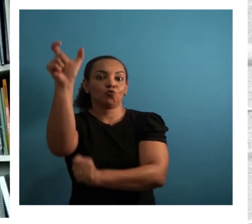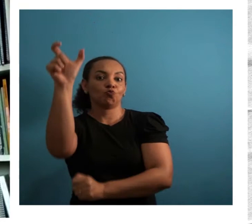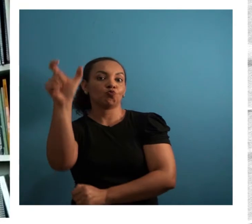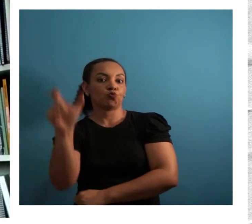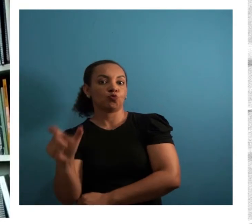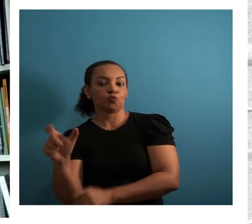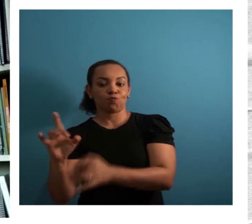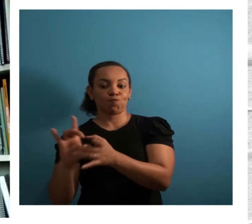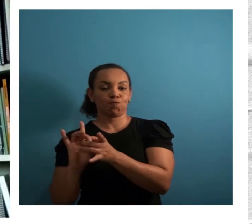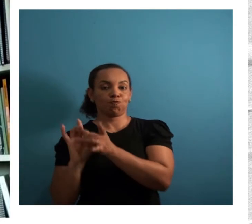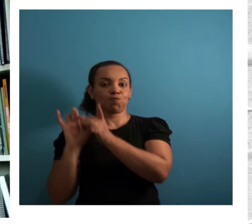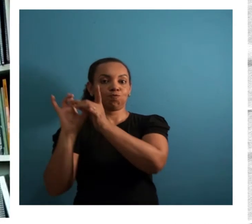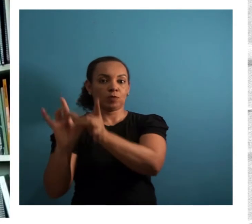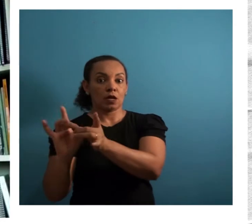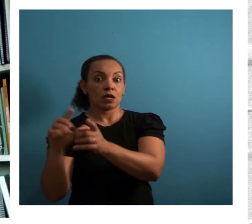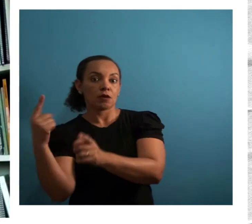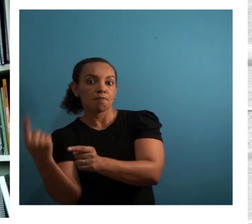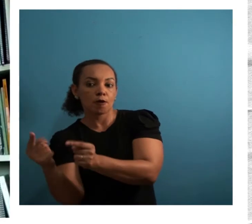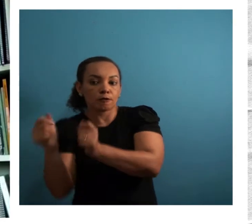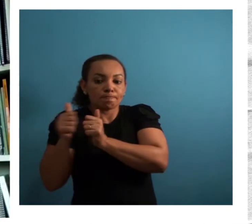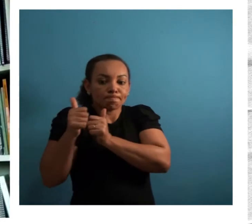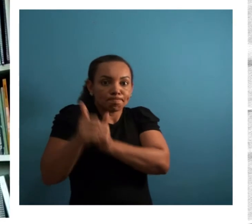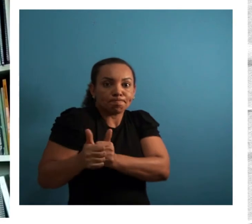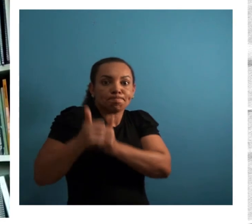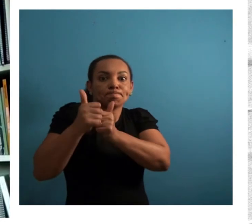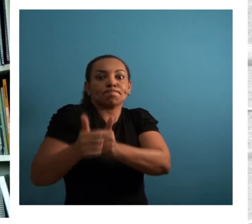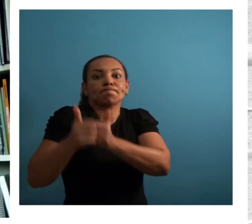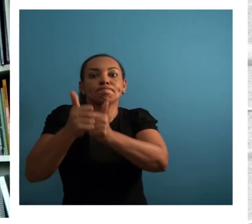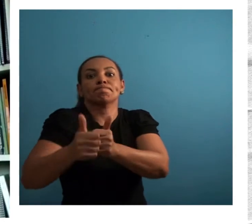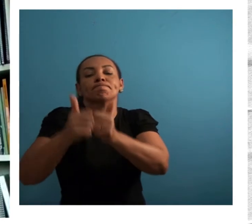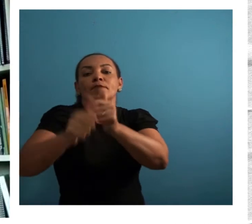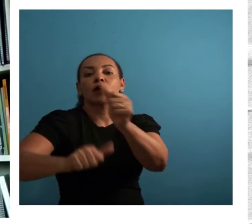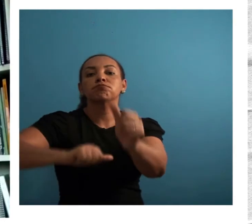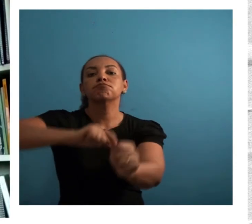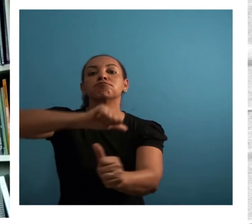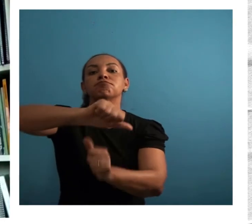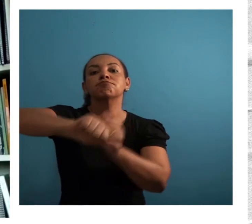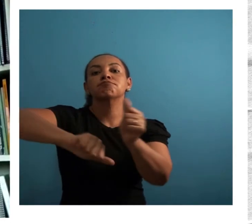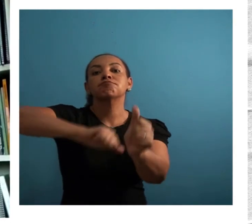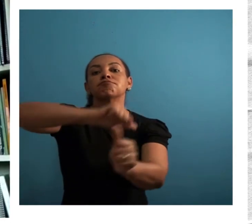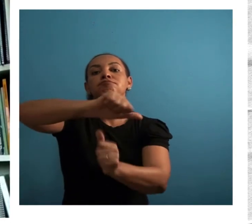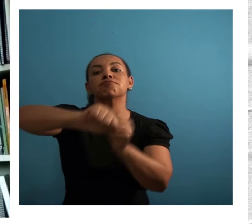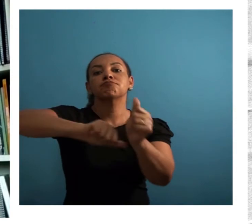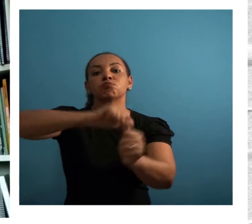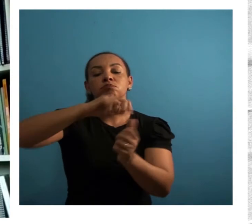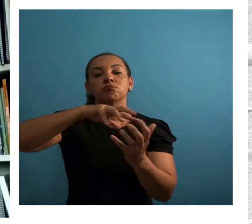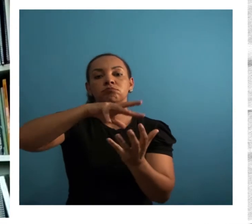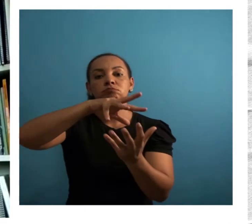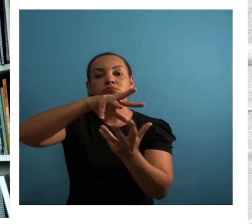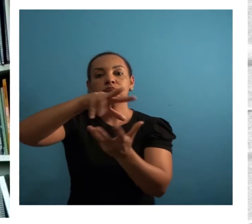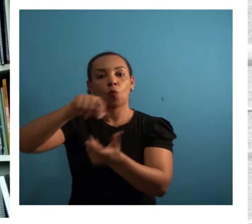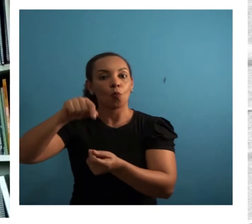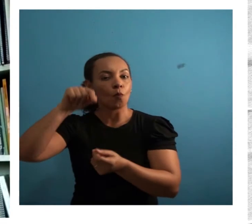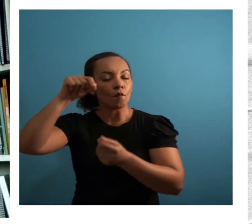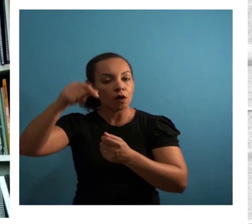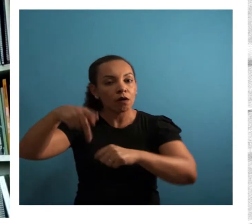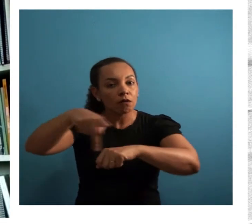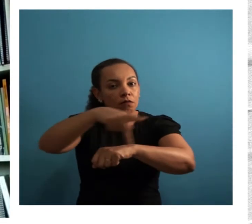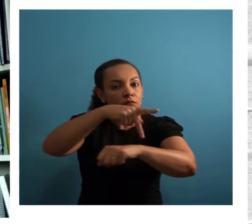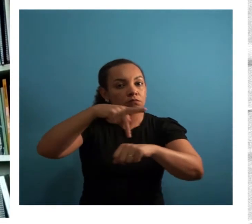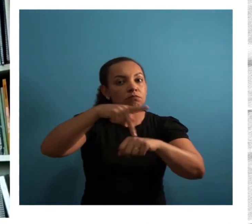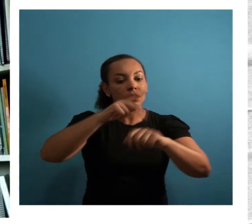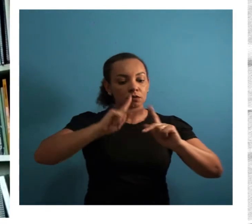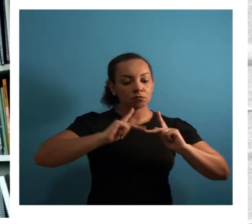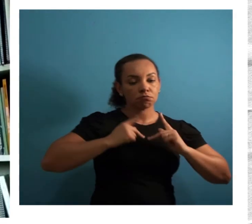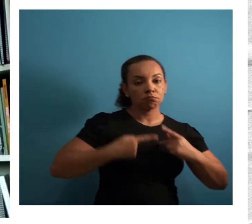maioria conduz o processo de transformação para trazer benefícios definitivos para o país e para